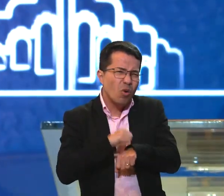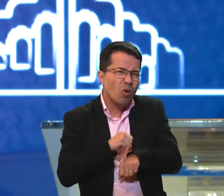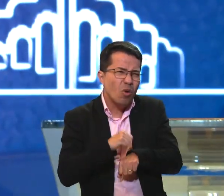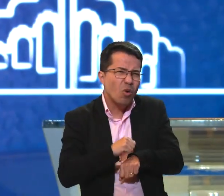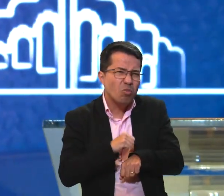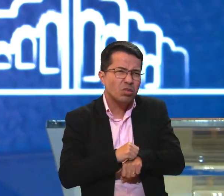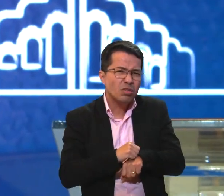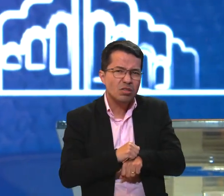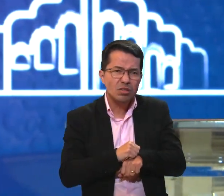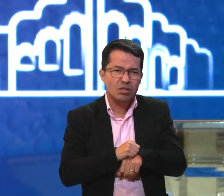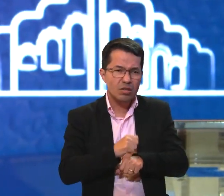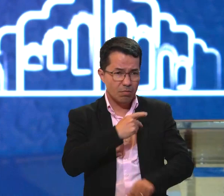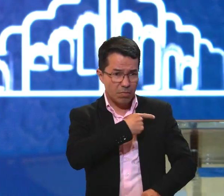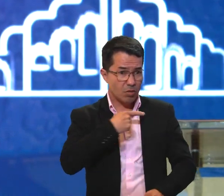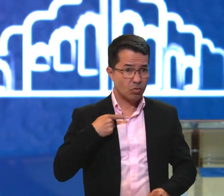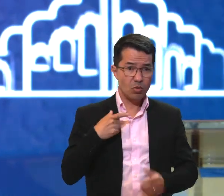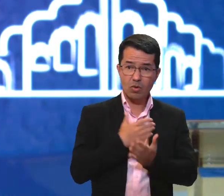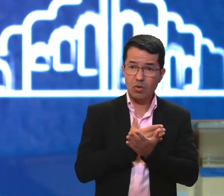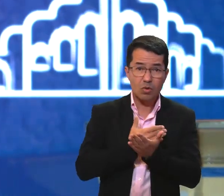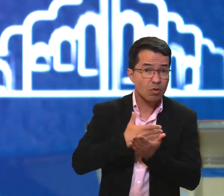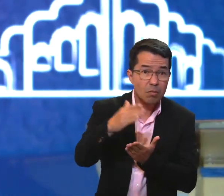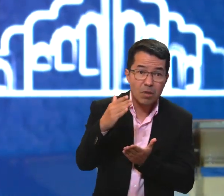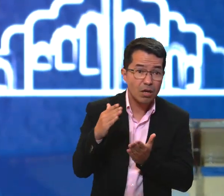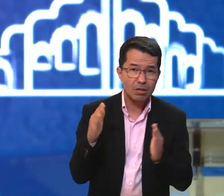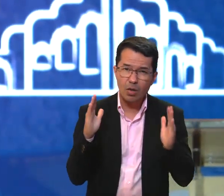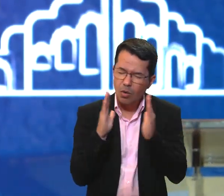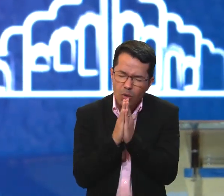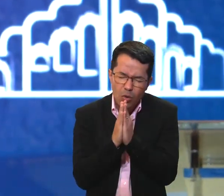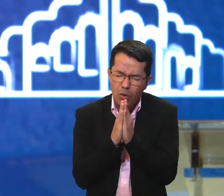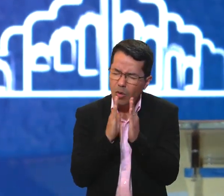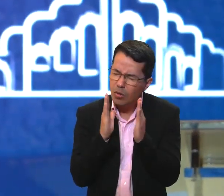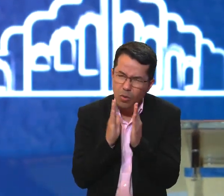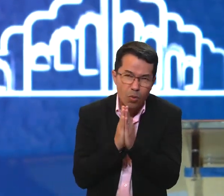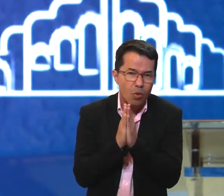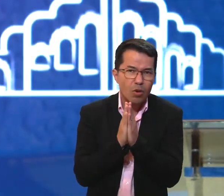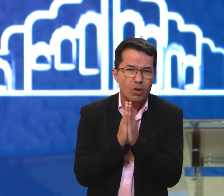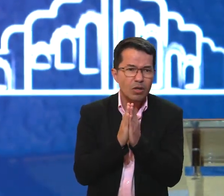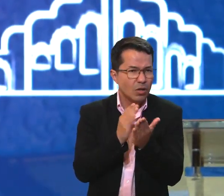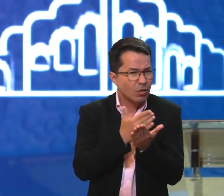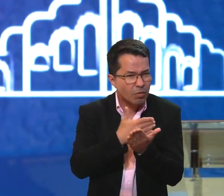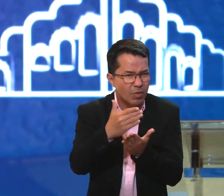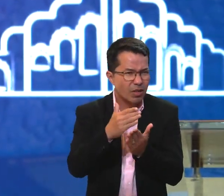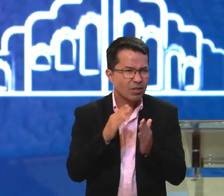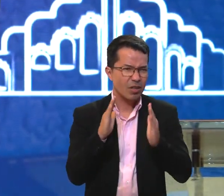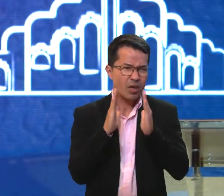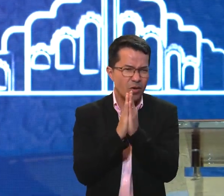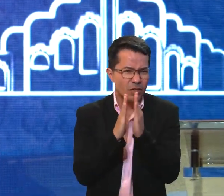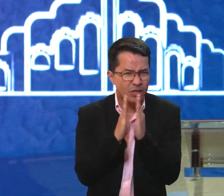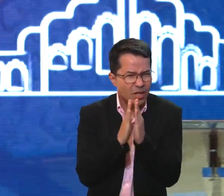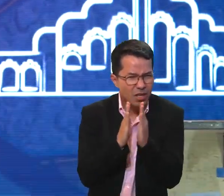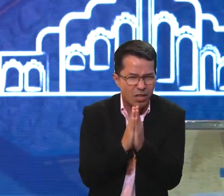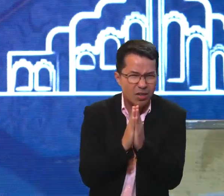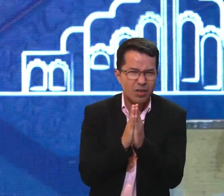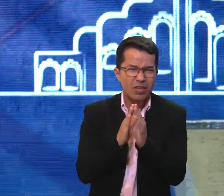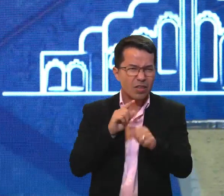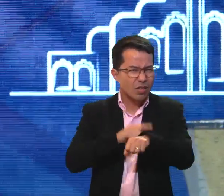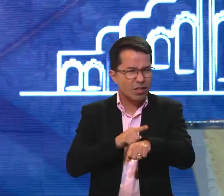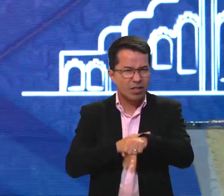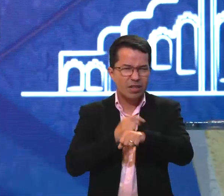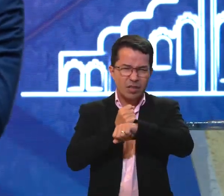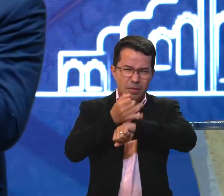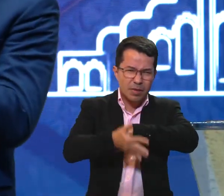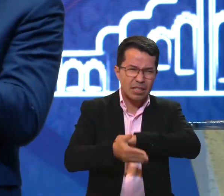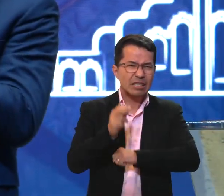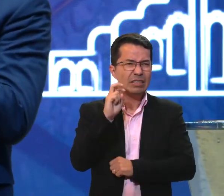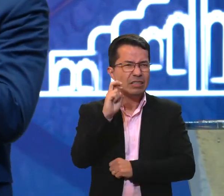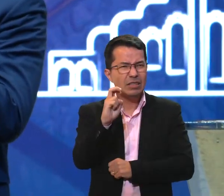se organizaram e começaram reuniões de oração com o povo de Deus. 5 horas da manhã, antes do povo trabalhar, eles